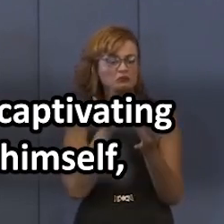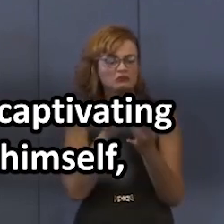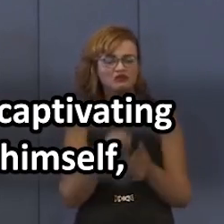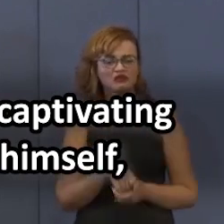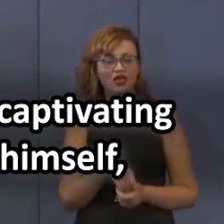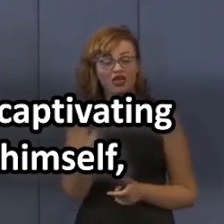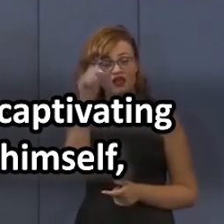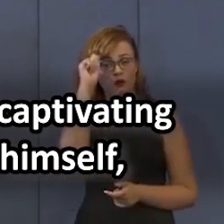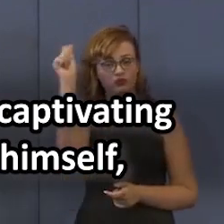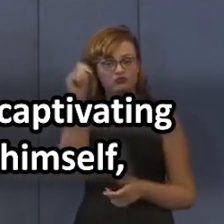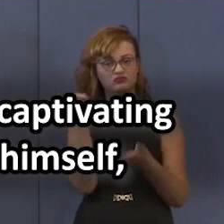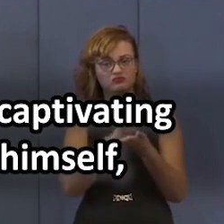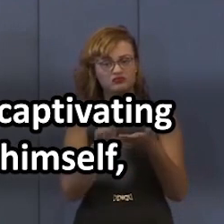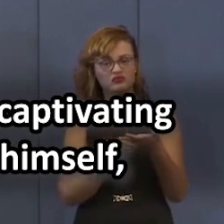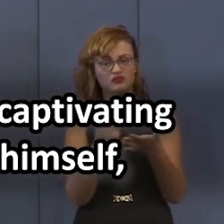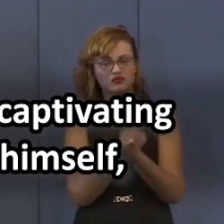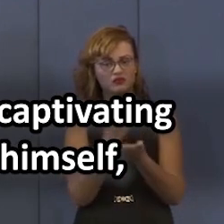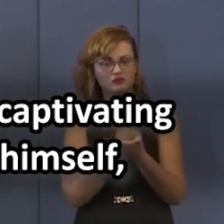é autor de um livro